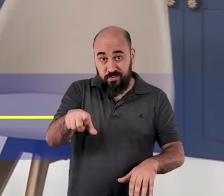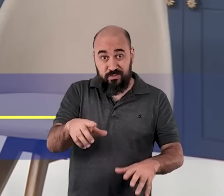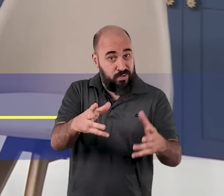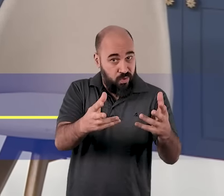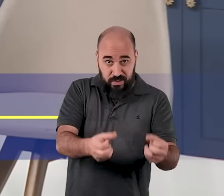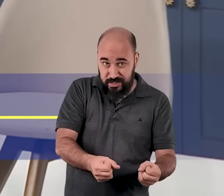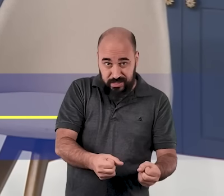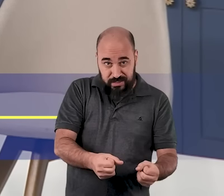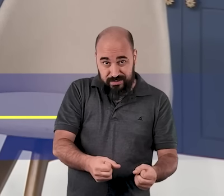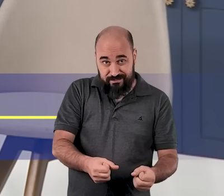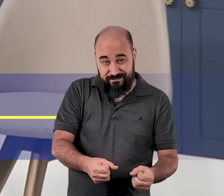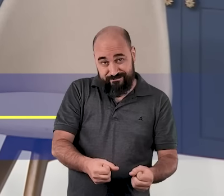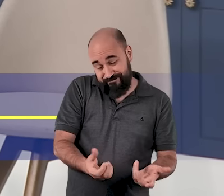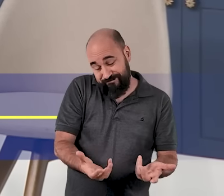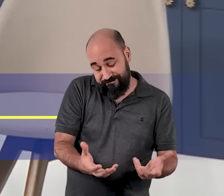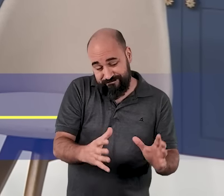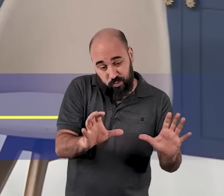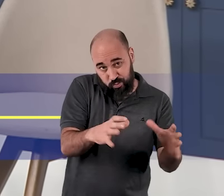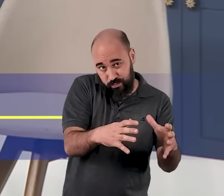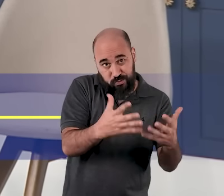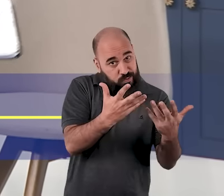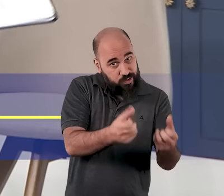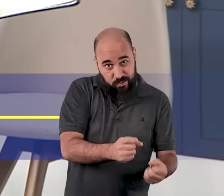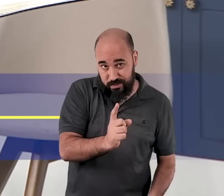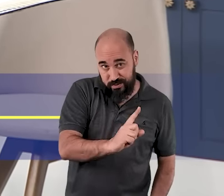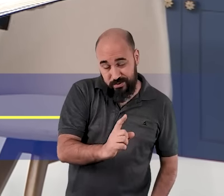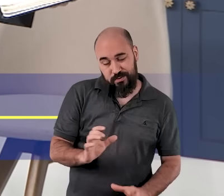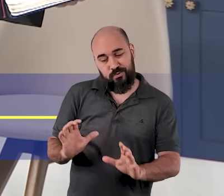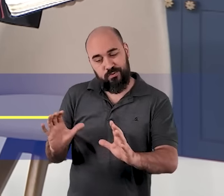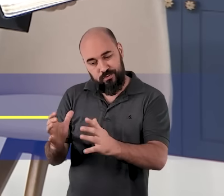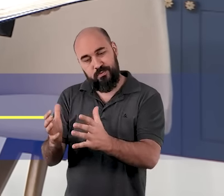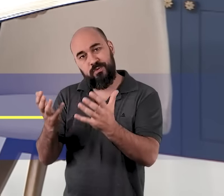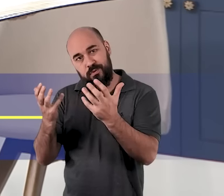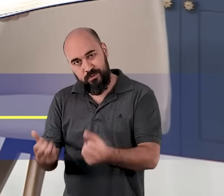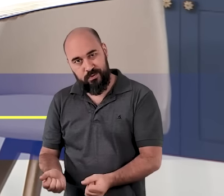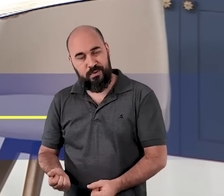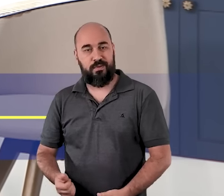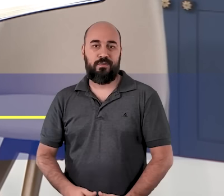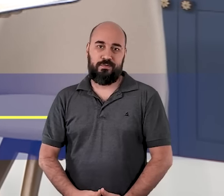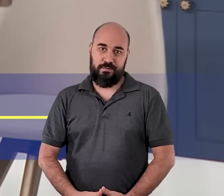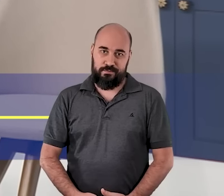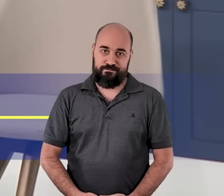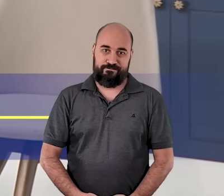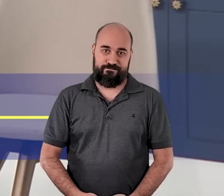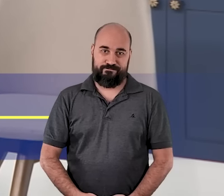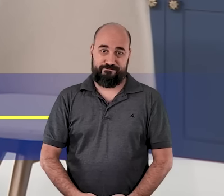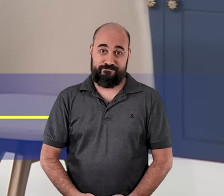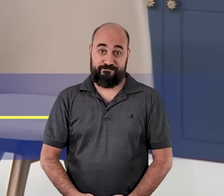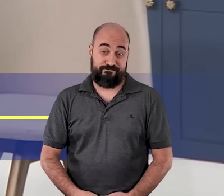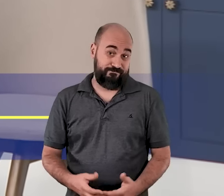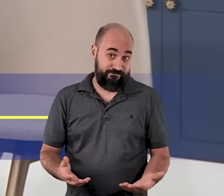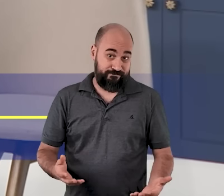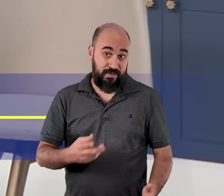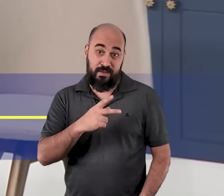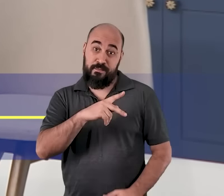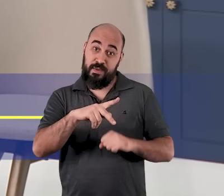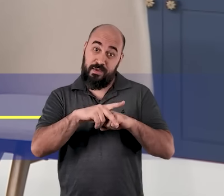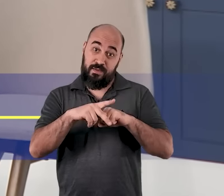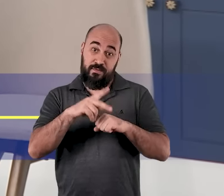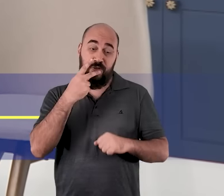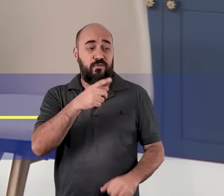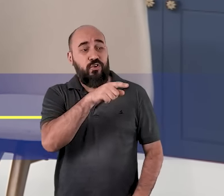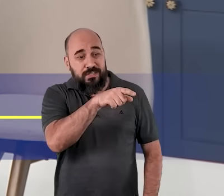compreendê-lo, Pedro diz, Senhor, para quem nós iremos? Tu tens as palavras da vida